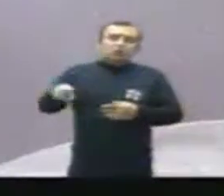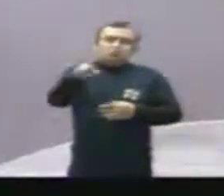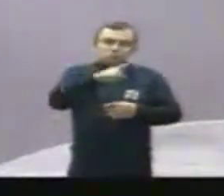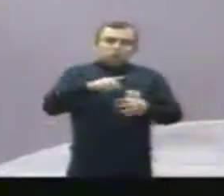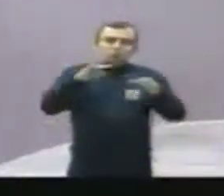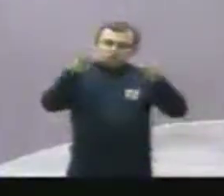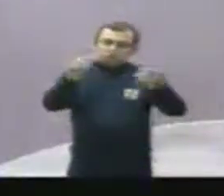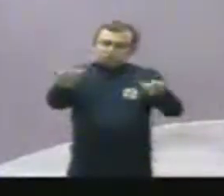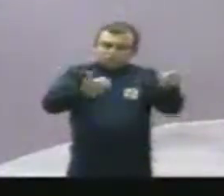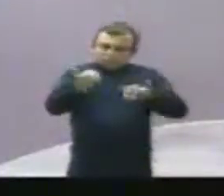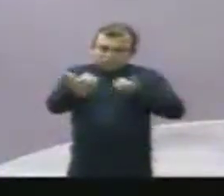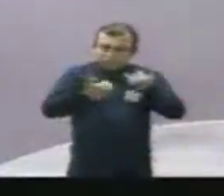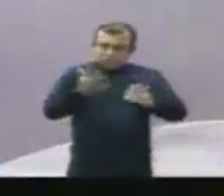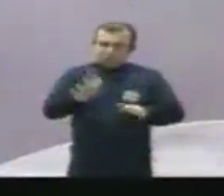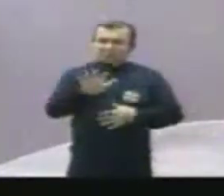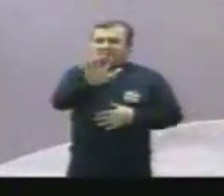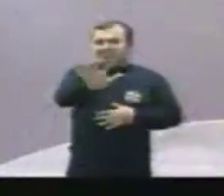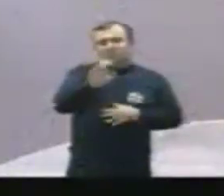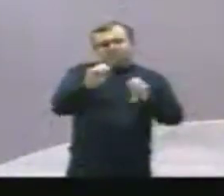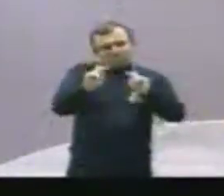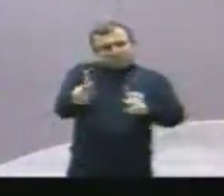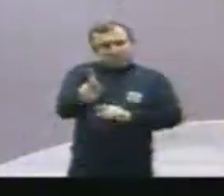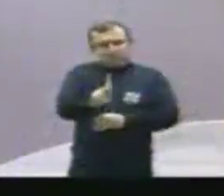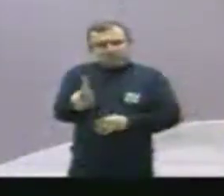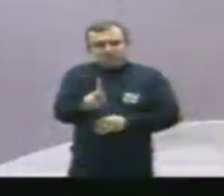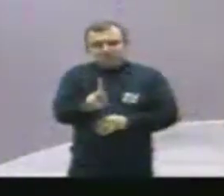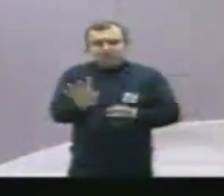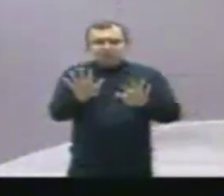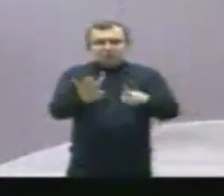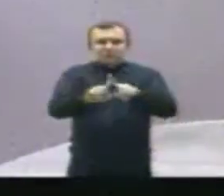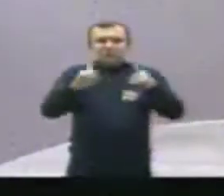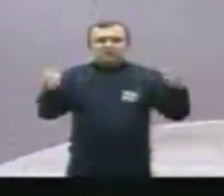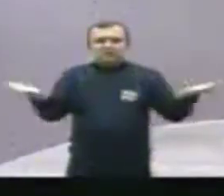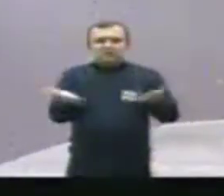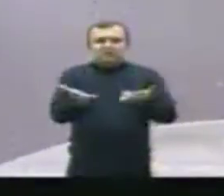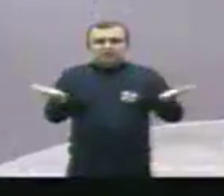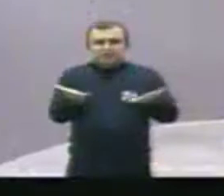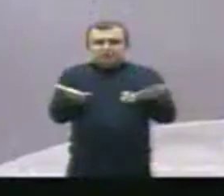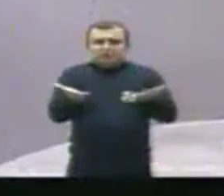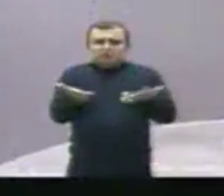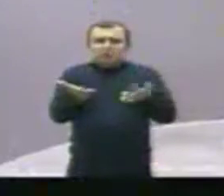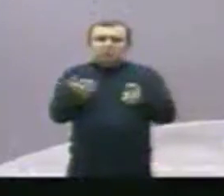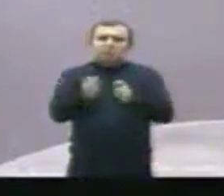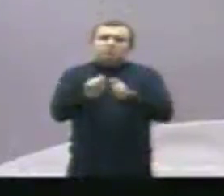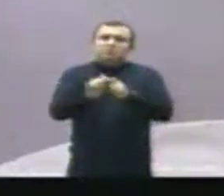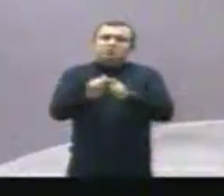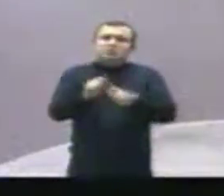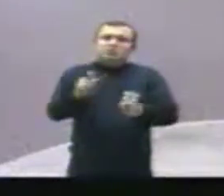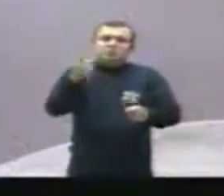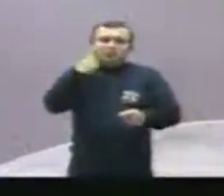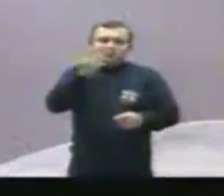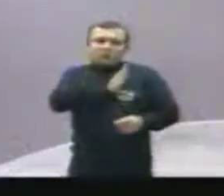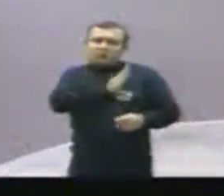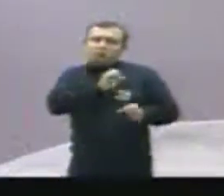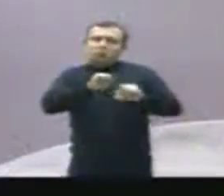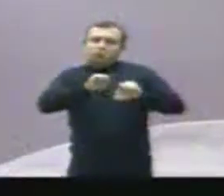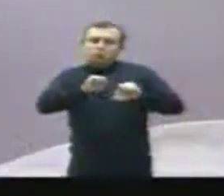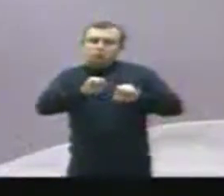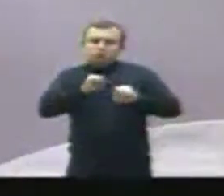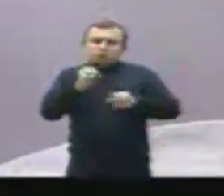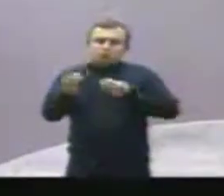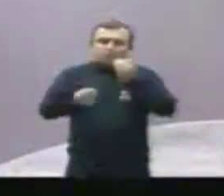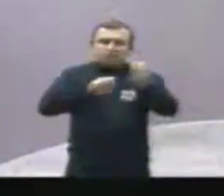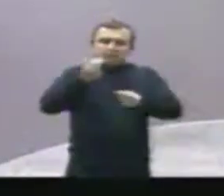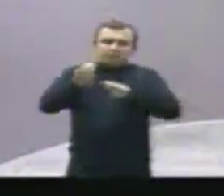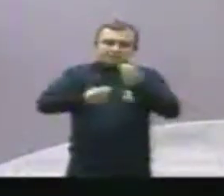que você já ouviu, talvez você fale, ok, professor, mas e agora, como é que eu posso fazer para verificar a minha frequência cardíaca? E